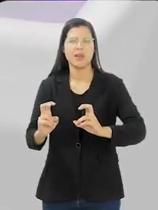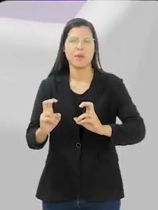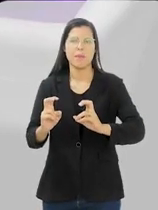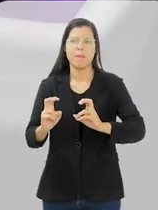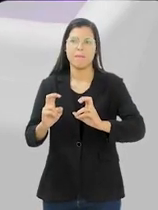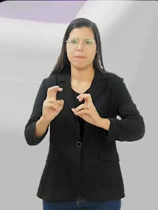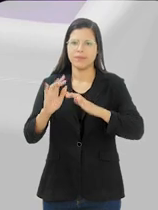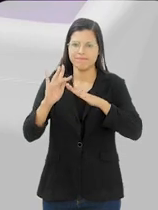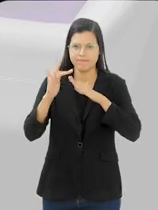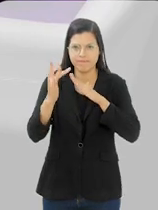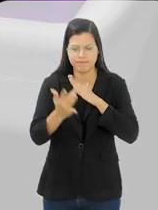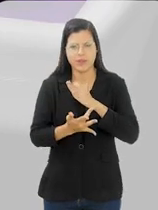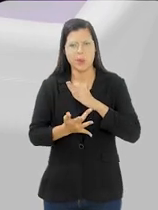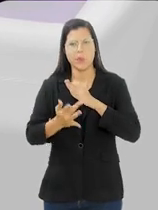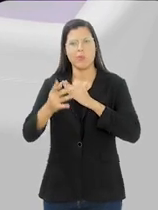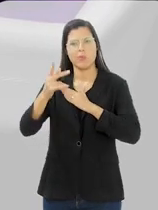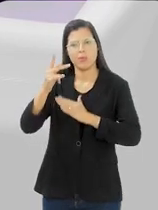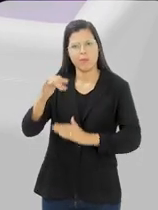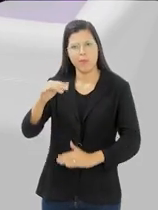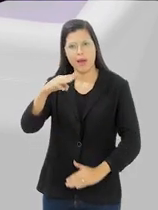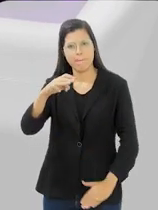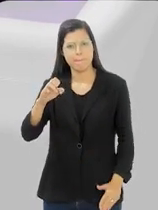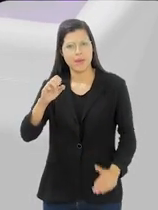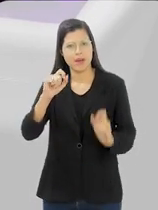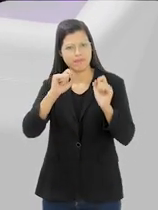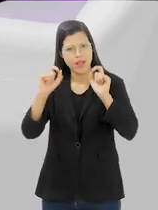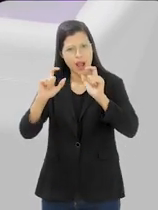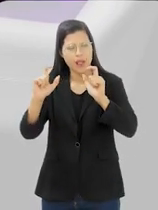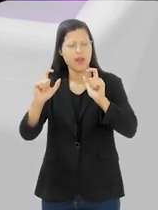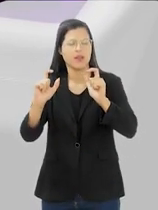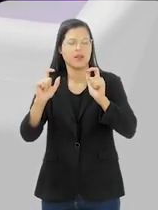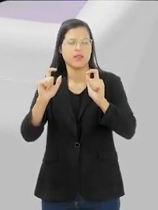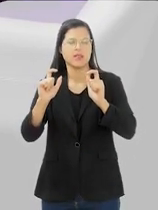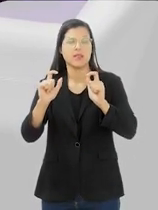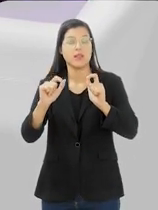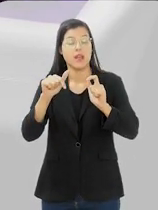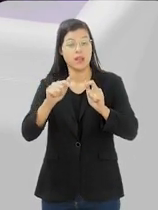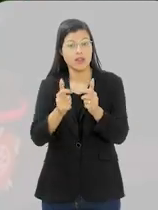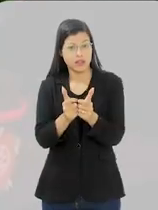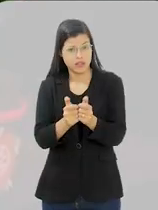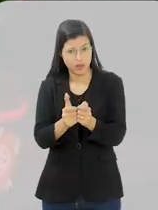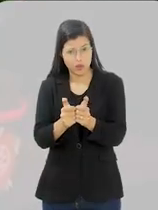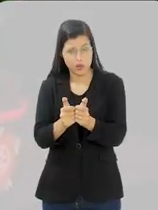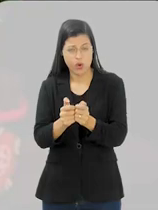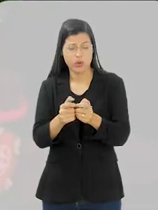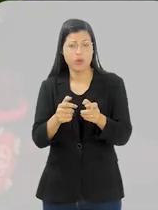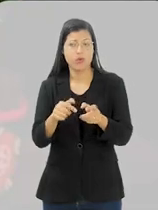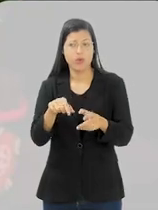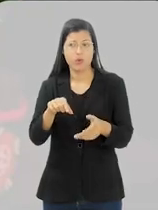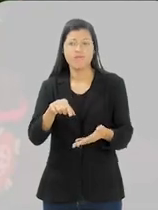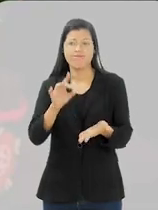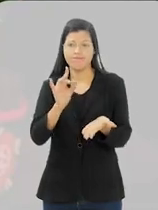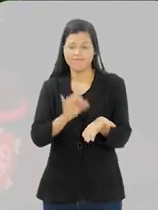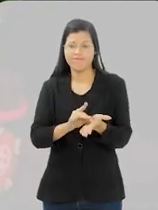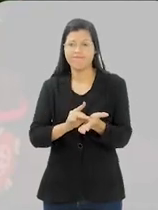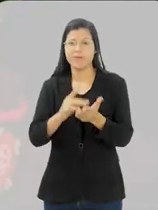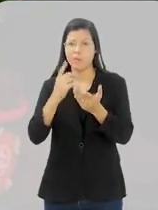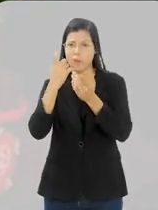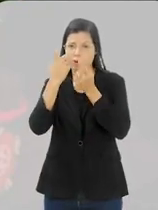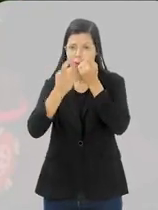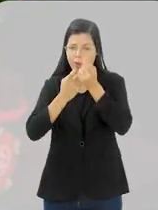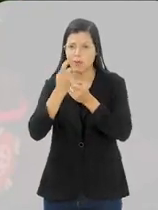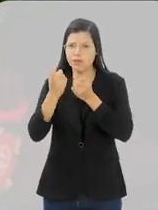suas redes, para os pais, faz alertas. E esses jogos realmente estão sendo uma